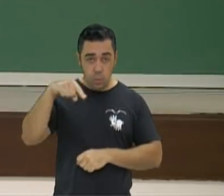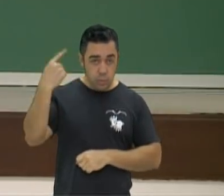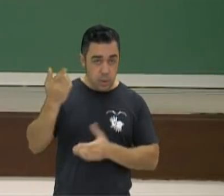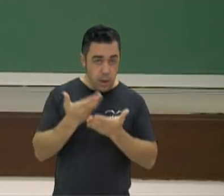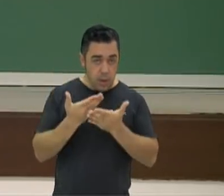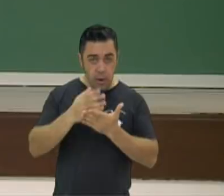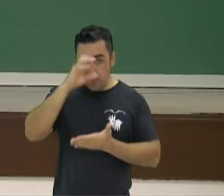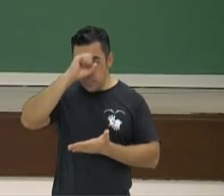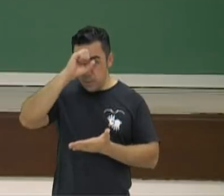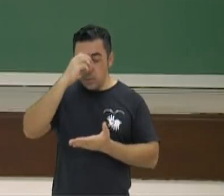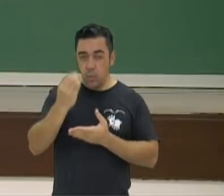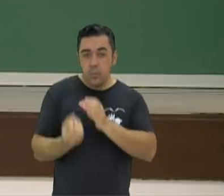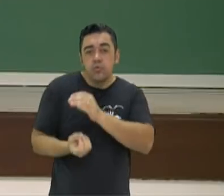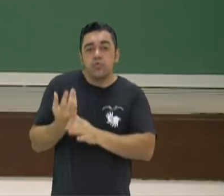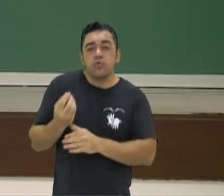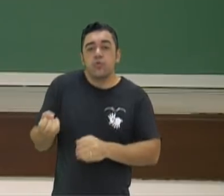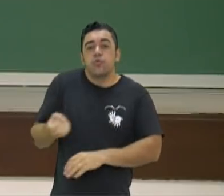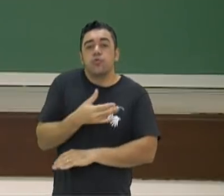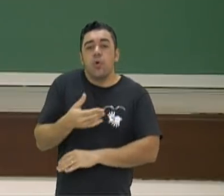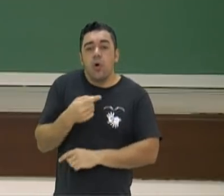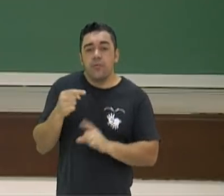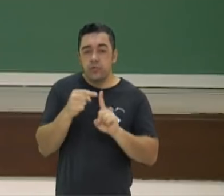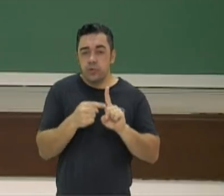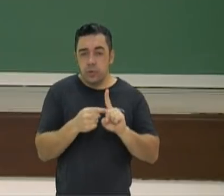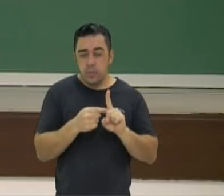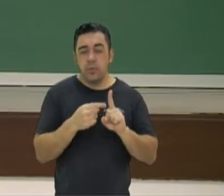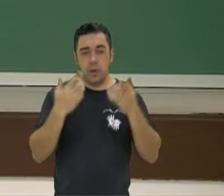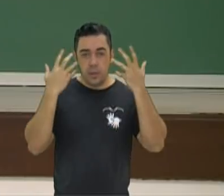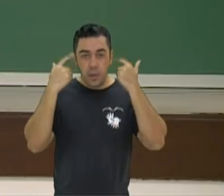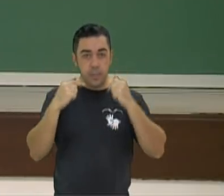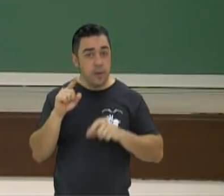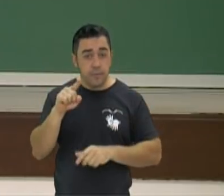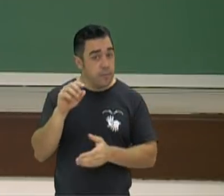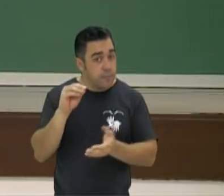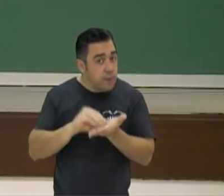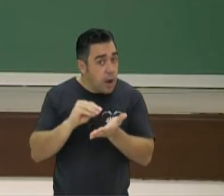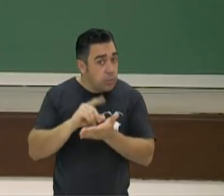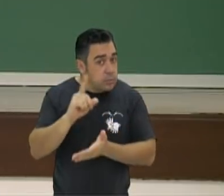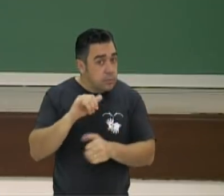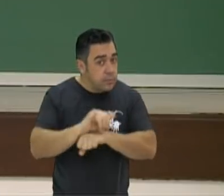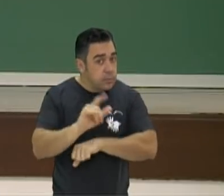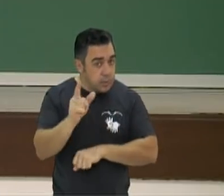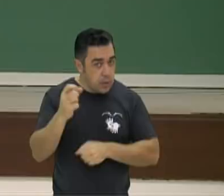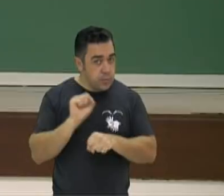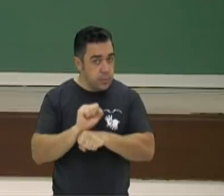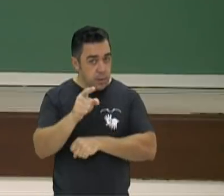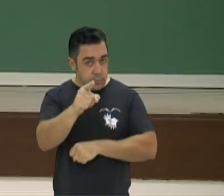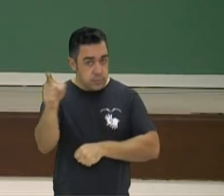vai aprender como é que surge uma nova espécie. Então não faltem, estejam aqui que eu vou estar esperando por vocês.